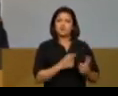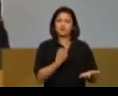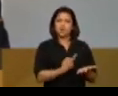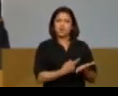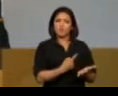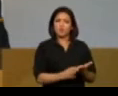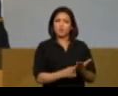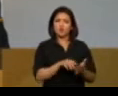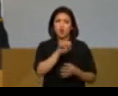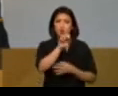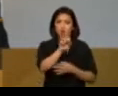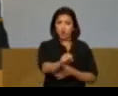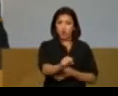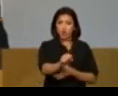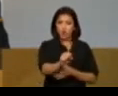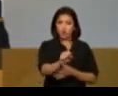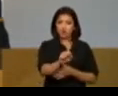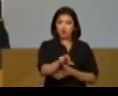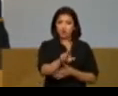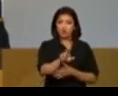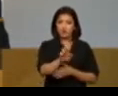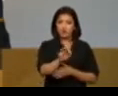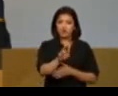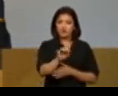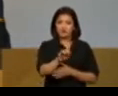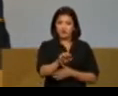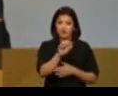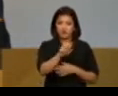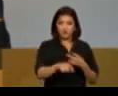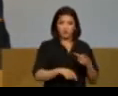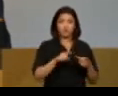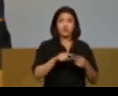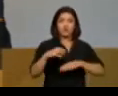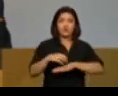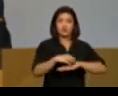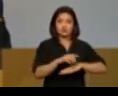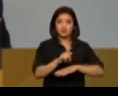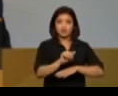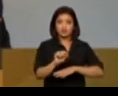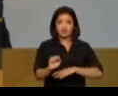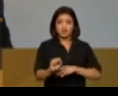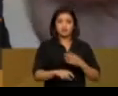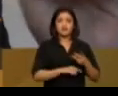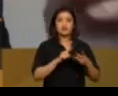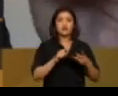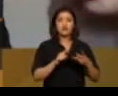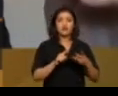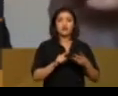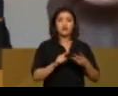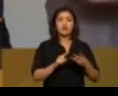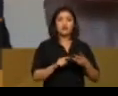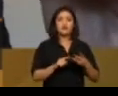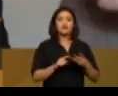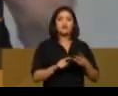a vender 8 de suas refinarias, seu sistema de transporte de gás, a Gaspetro, e sair em